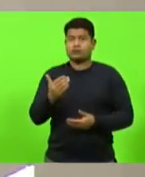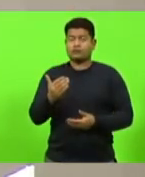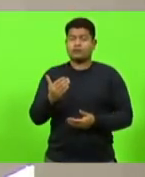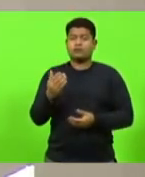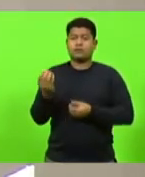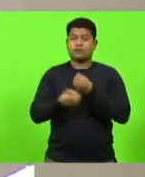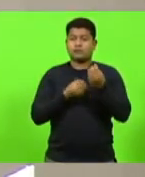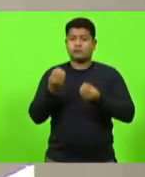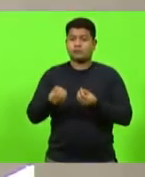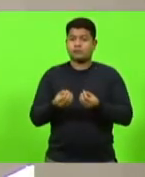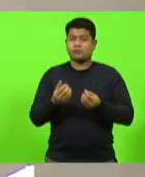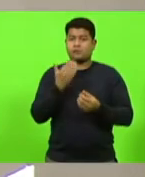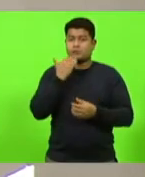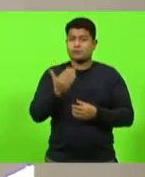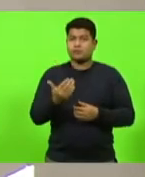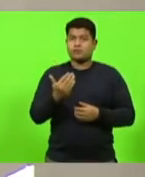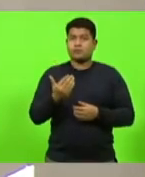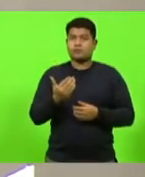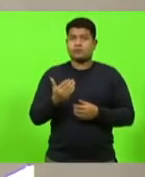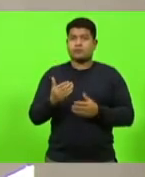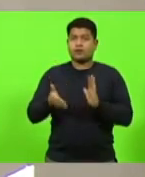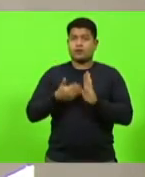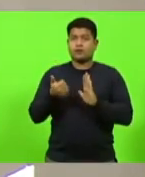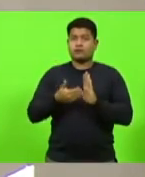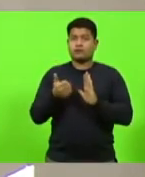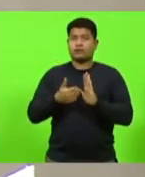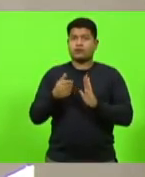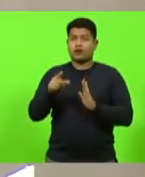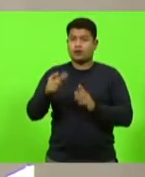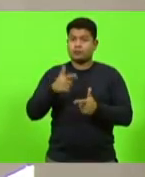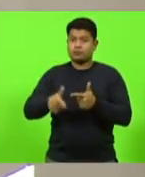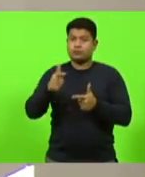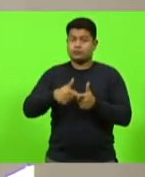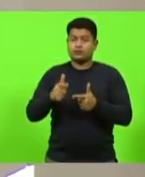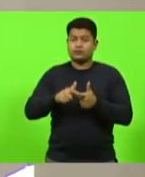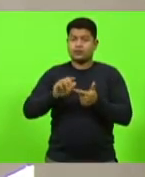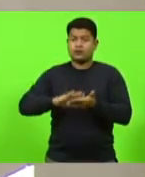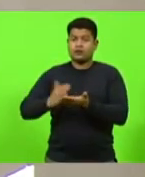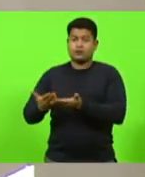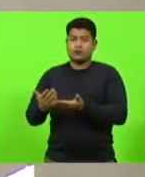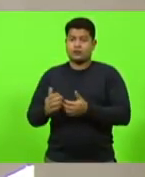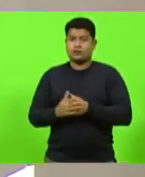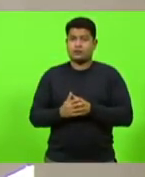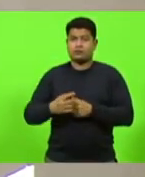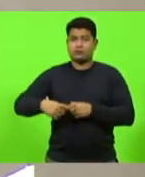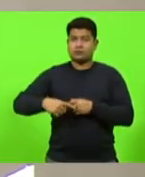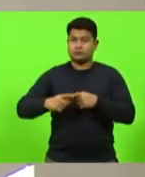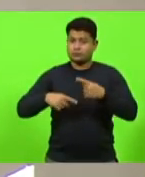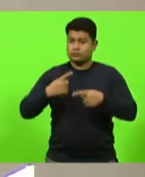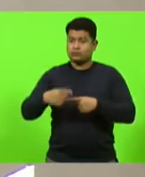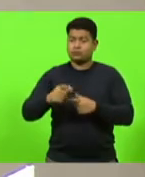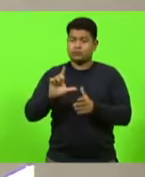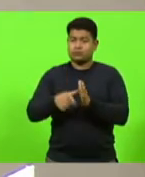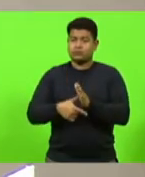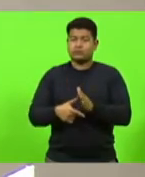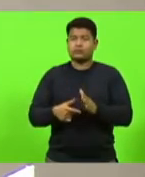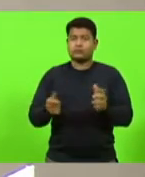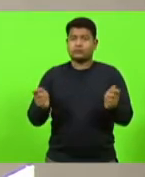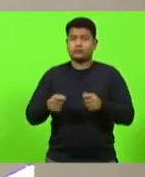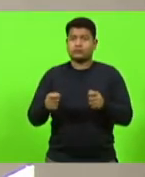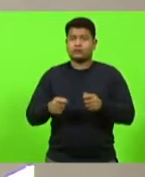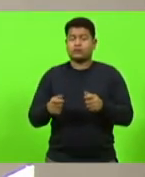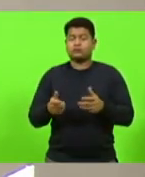feito o requerimento e as folhas mencionadas. É ali que está dando problema na interpretação. Depois nós podemos, em